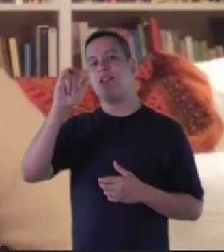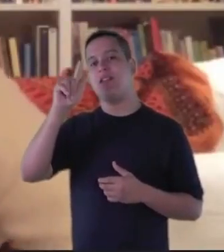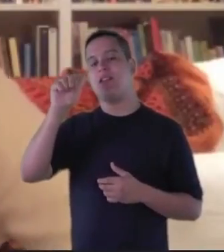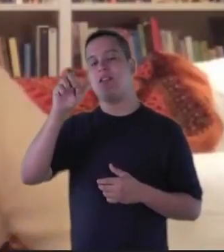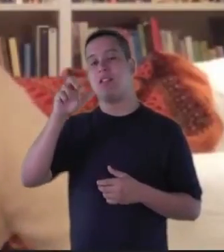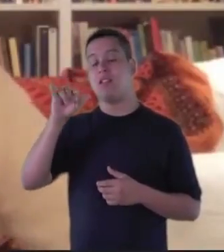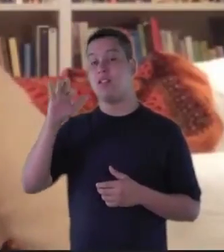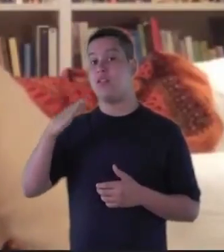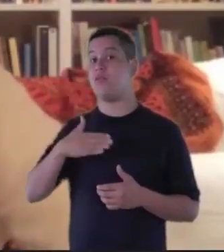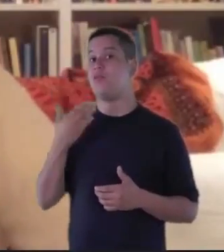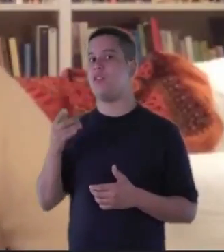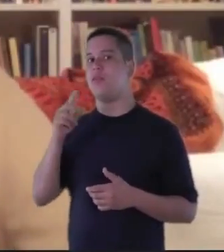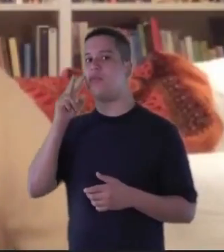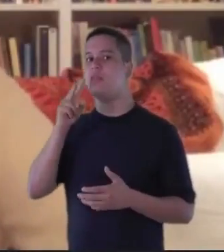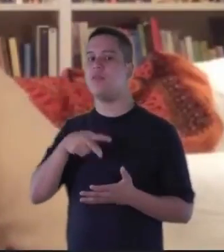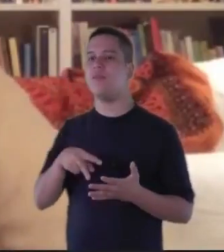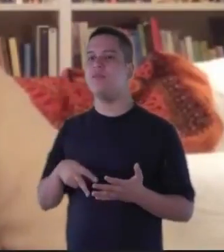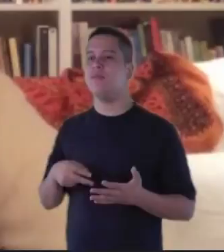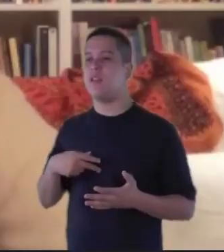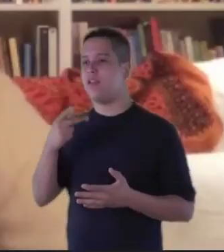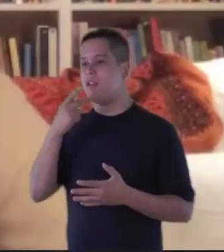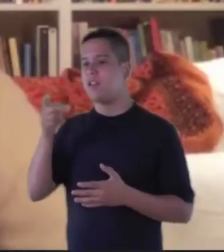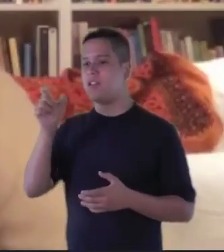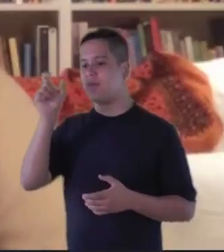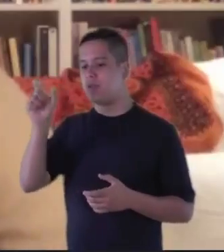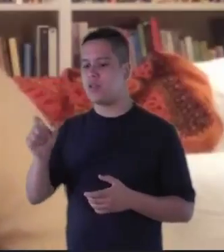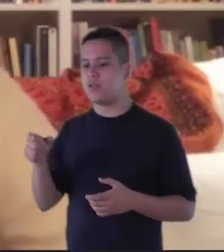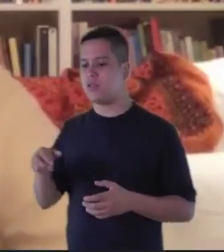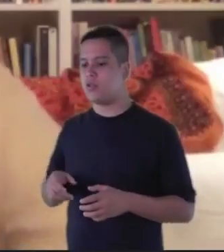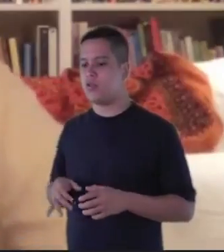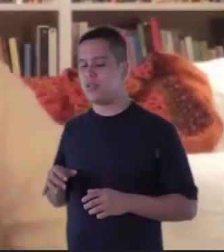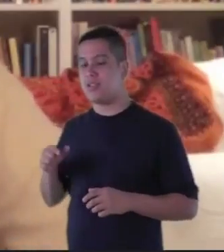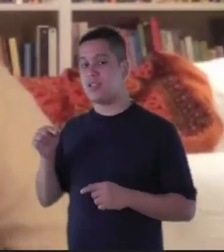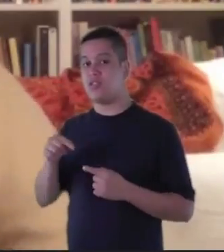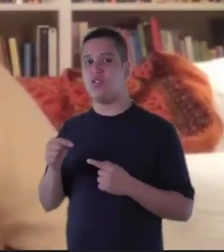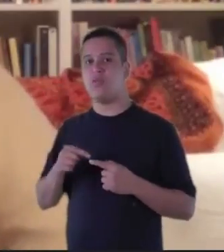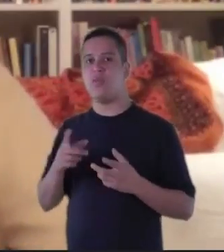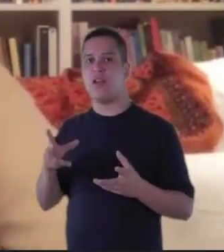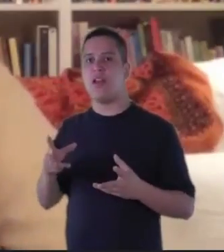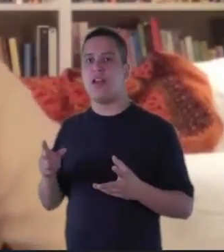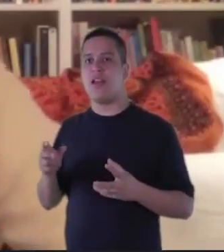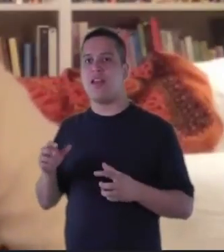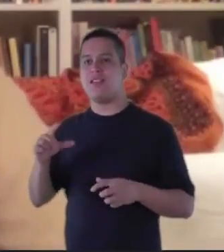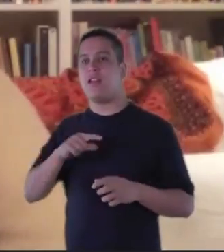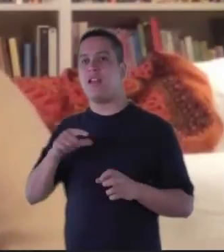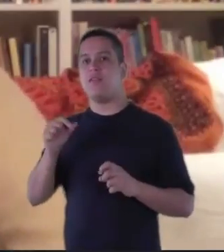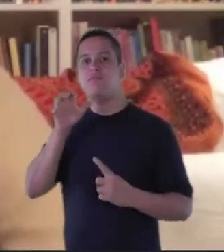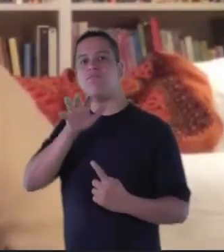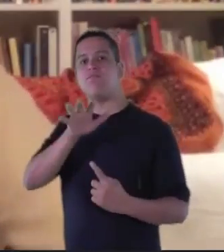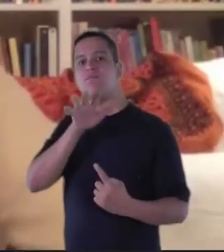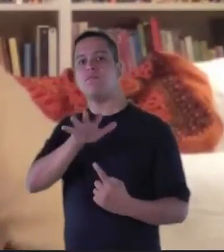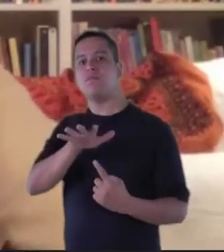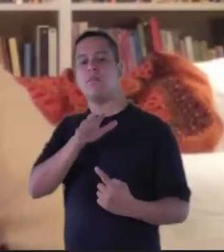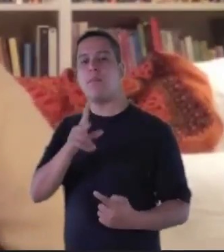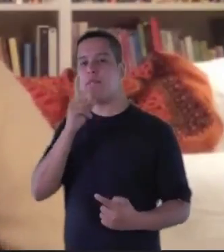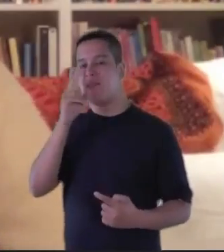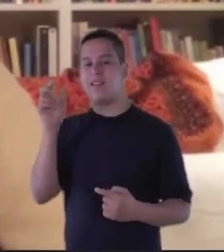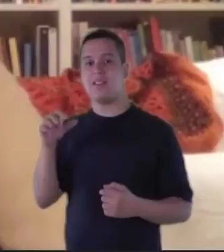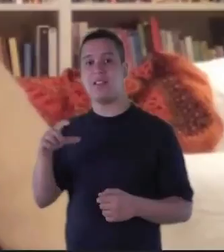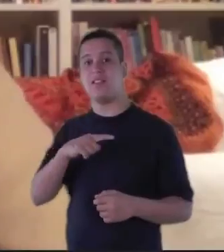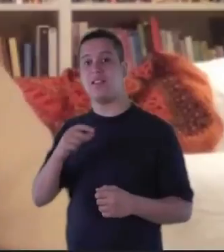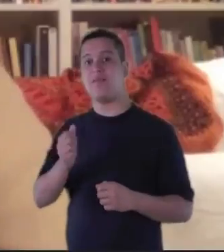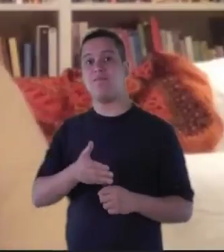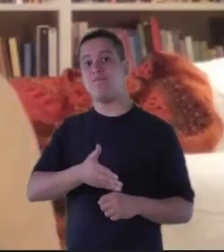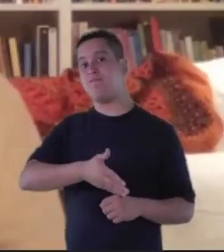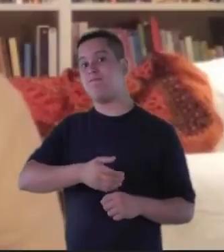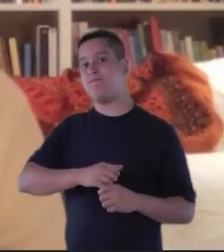bateu assim, me assustou, que ele fala que os fanáticos eles têm mais forças mais força que os racionais,